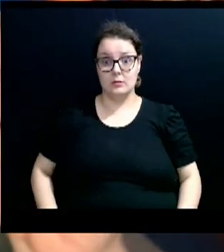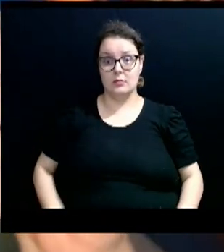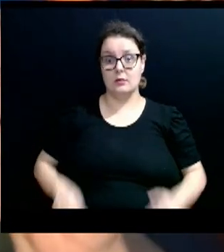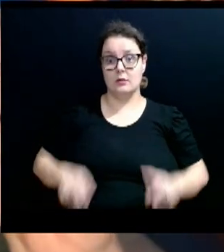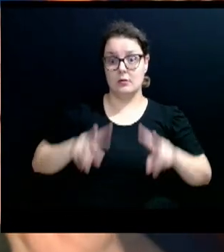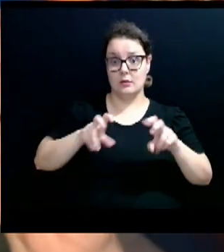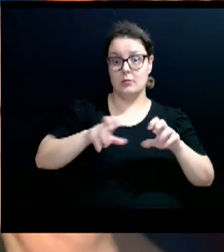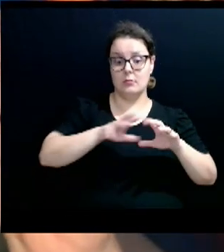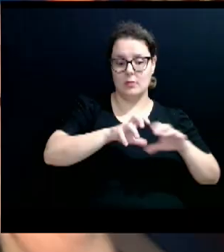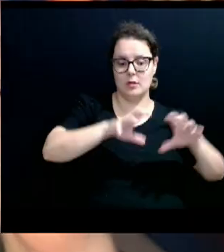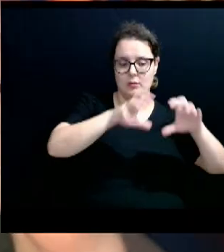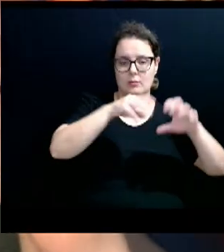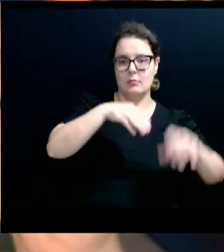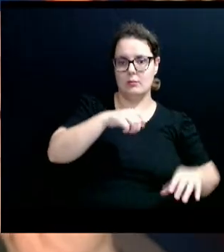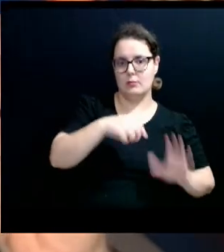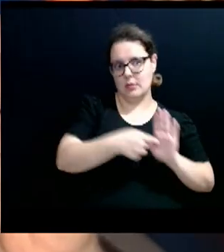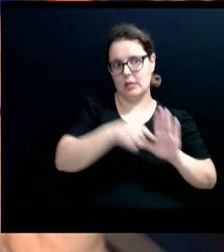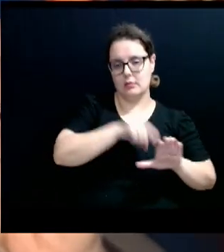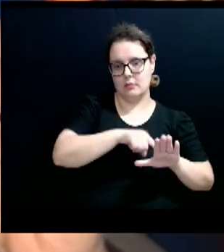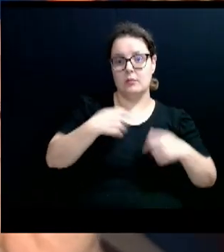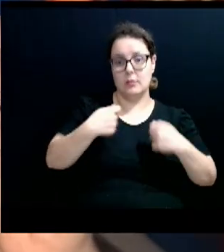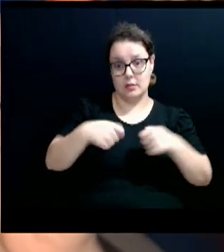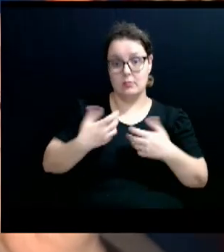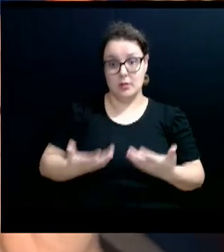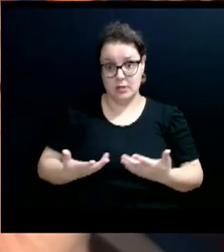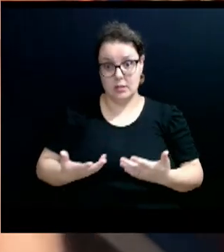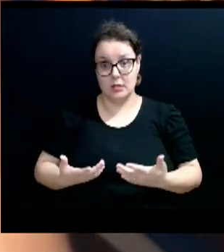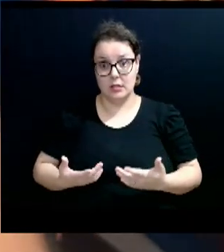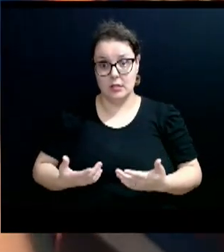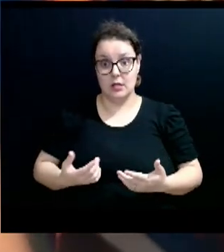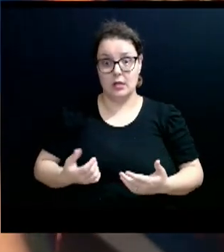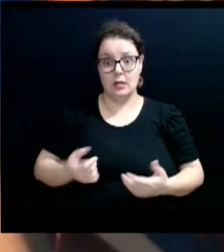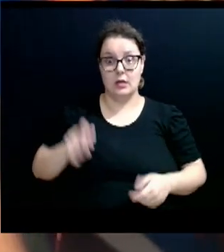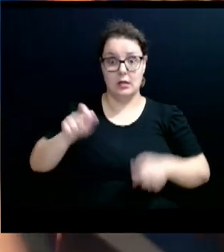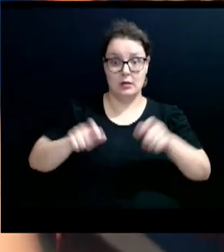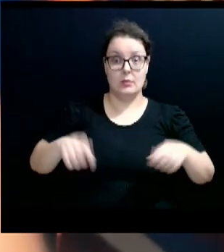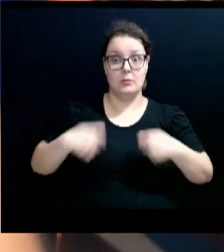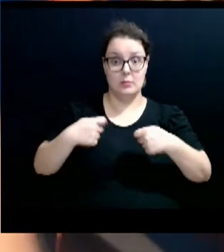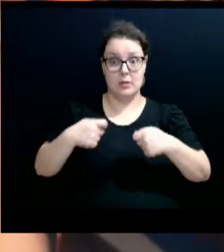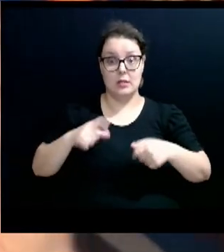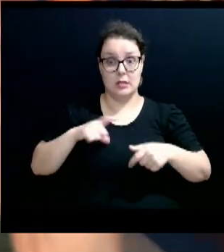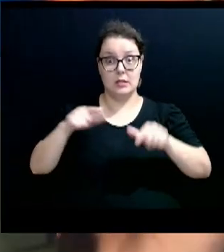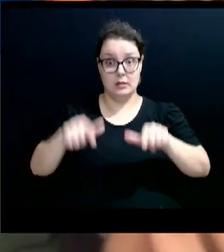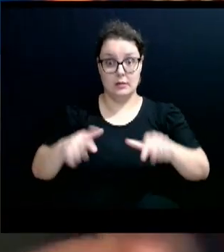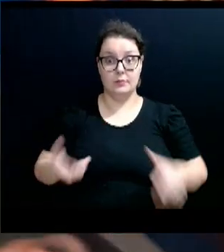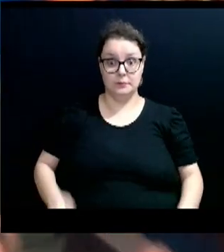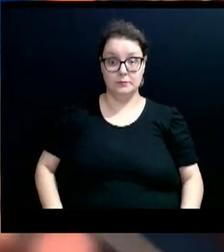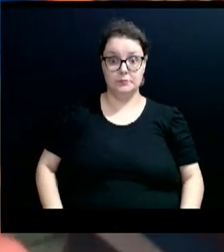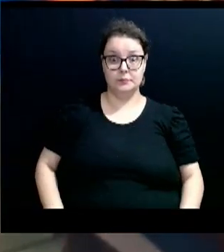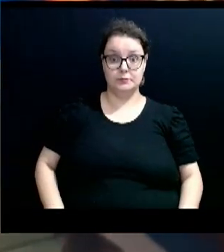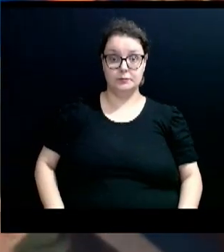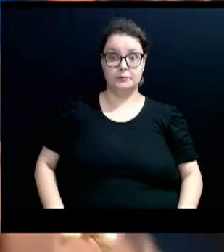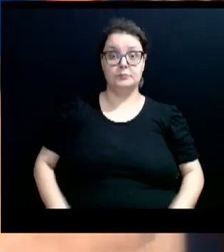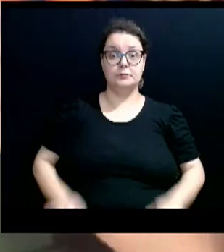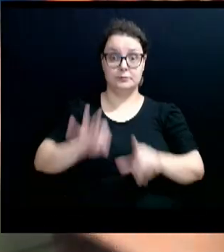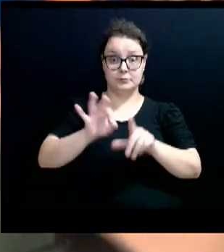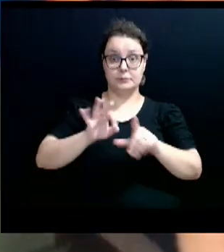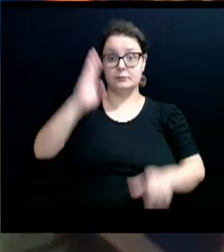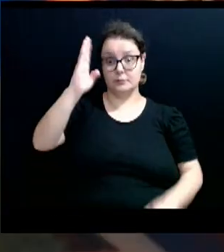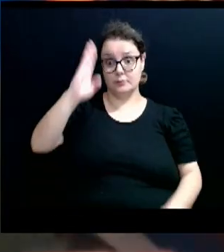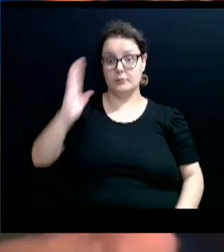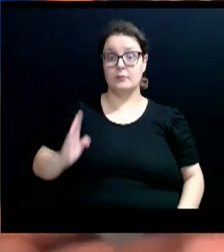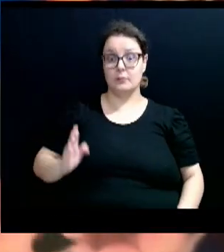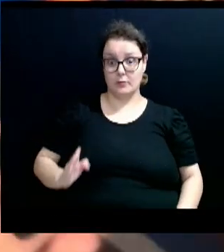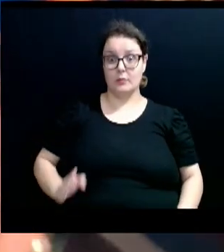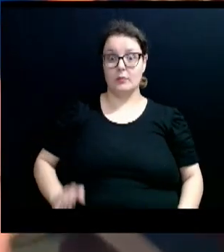na realidade alguém precisa ter esse espaço. Inclusive, estão cotando o Brasil para ser